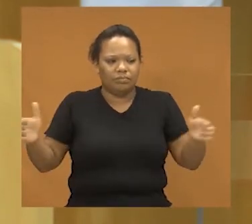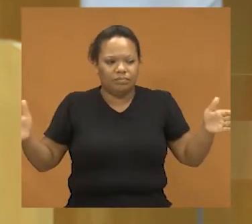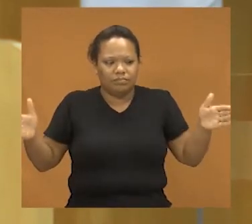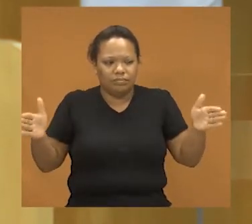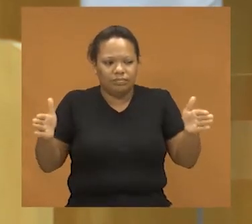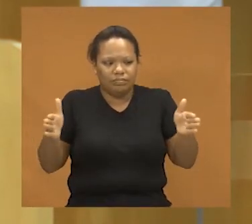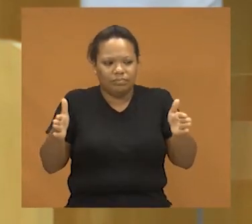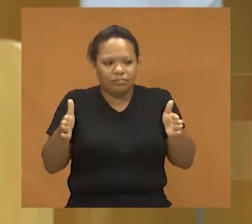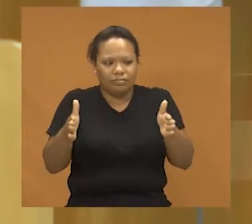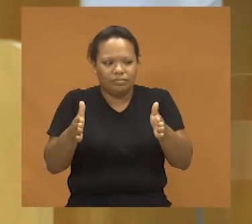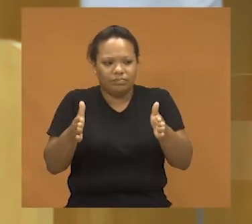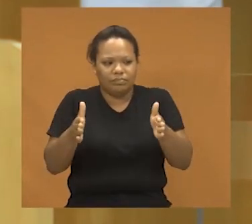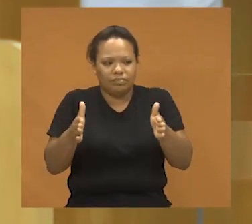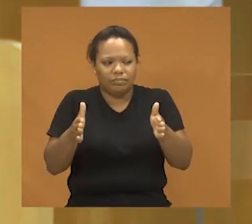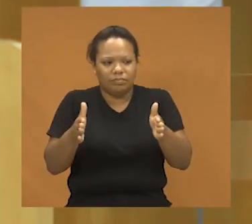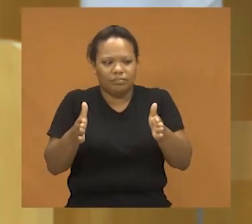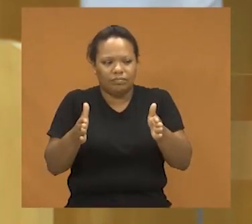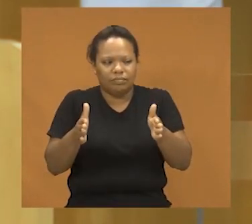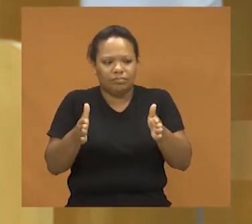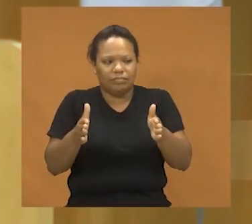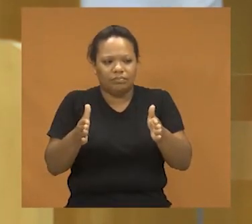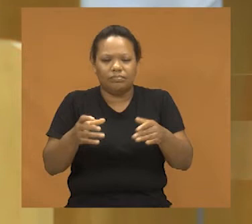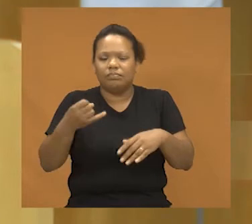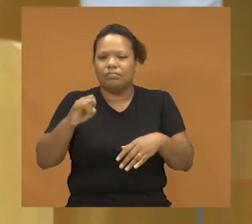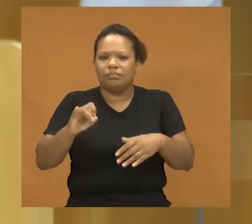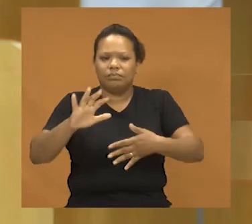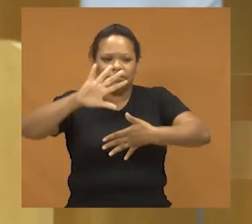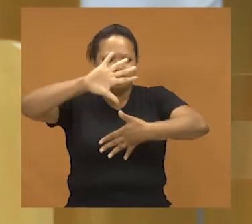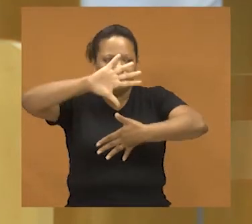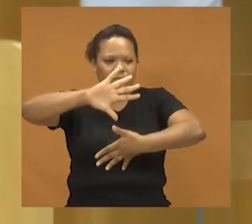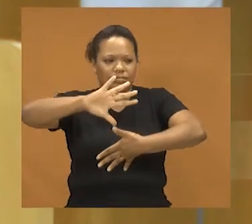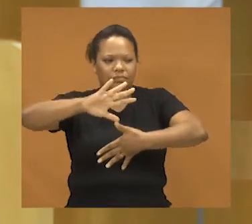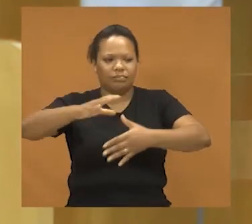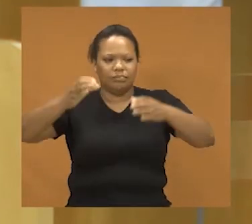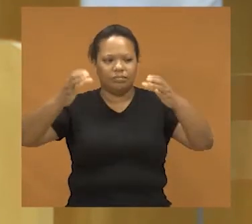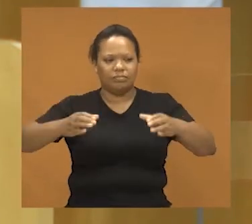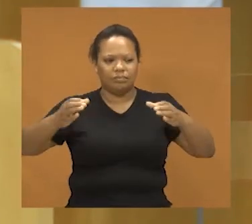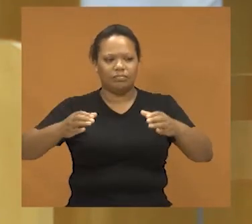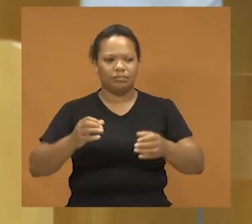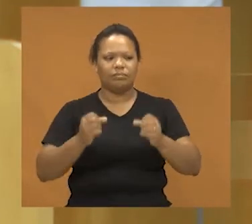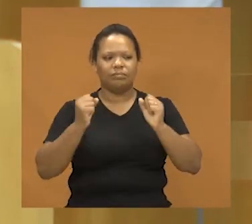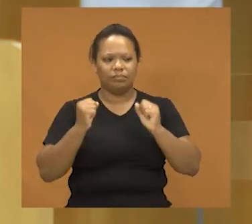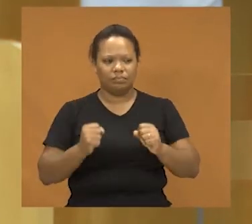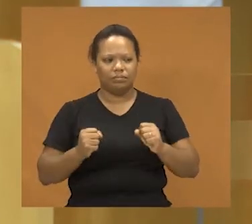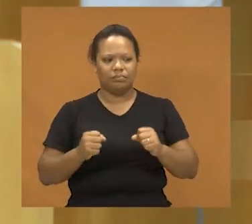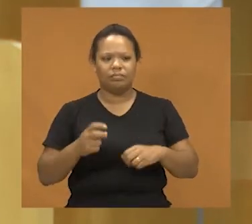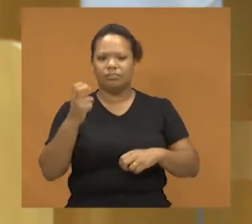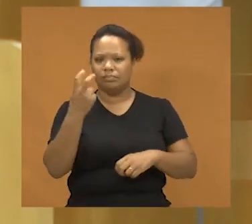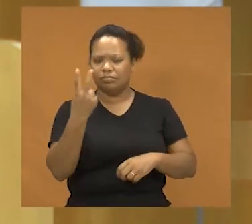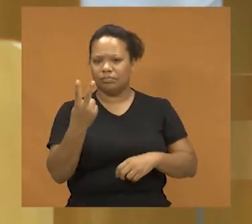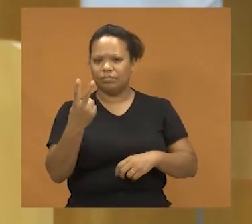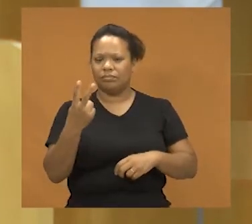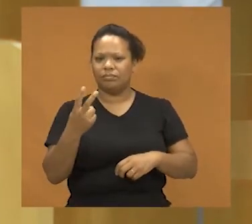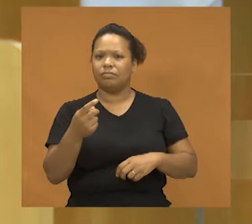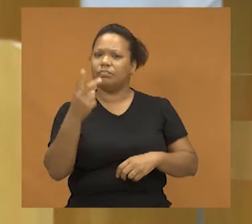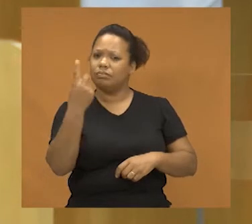vias do bairro, elas são únicas. Vocês pegam o mapa do bairro, vocês vão ver que é possível passar 2 carros, ou um